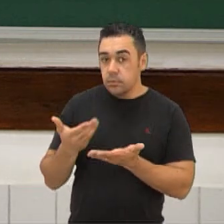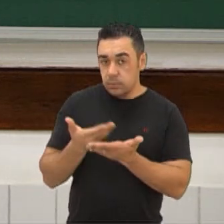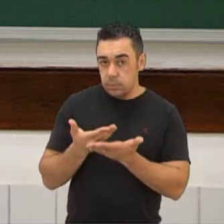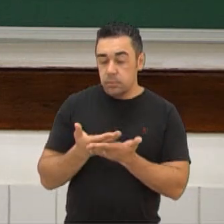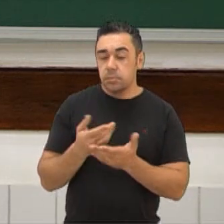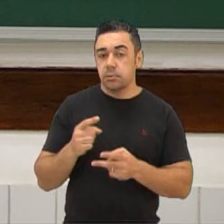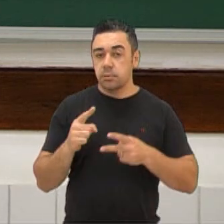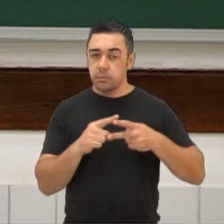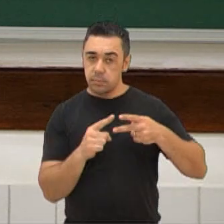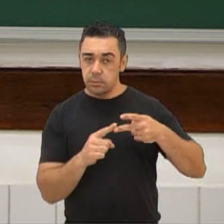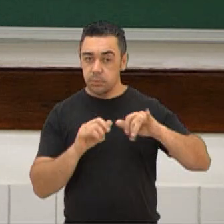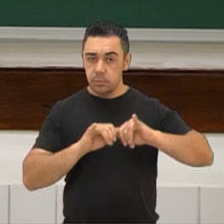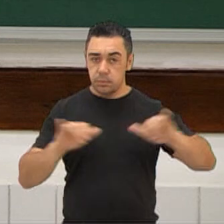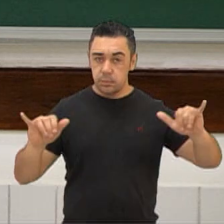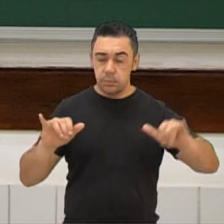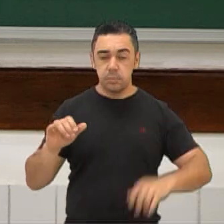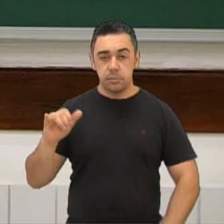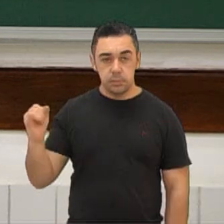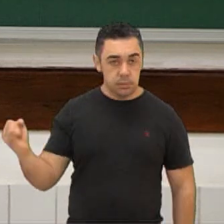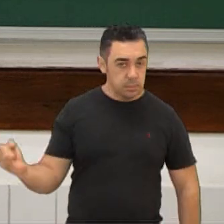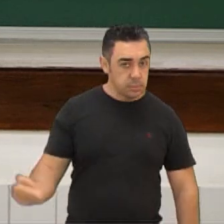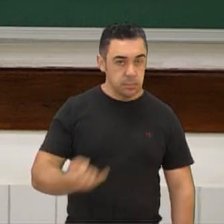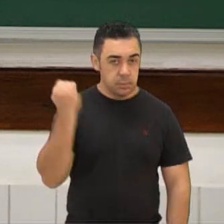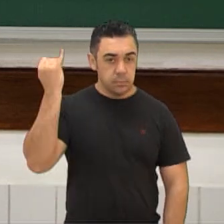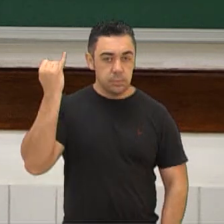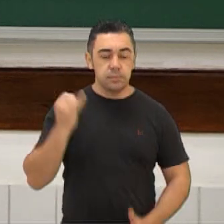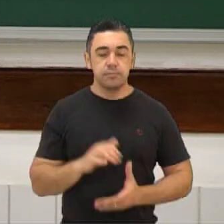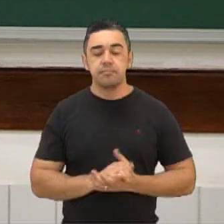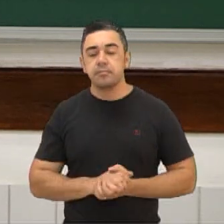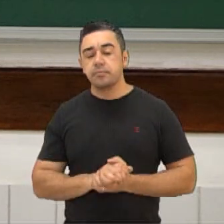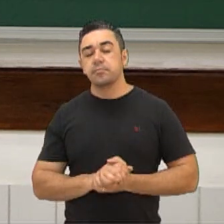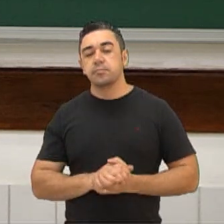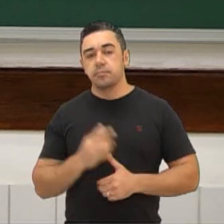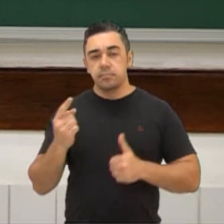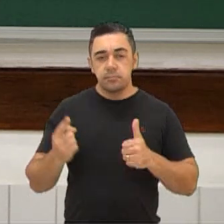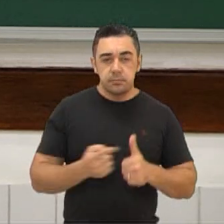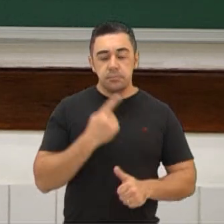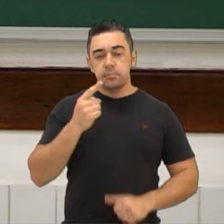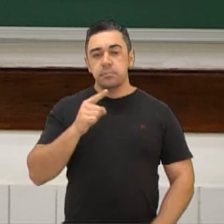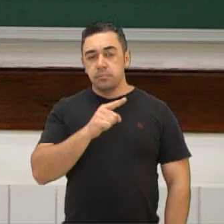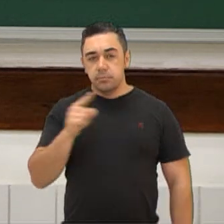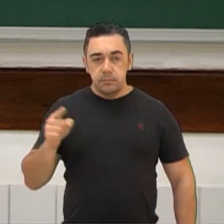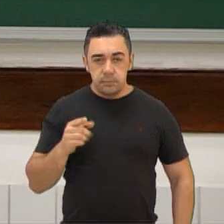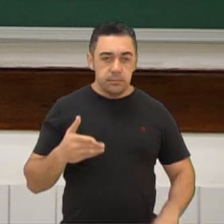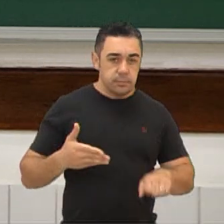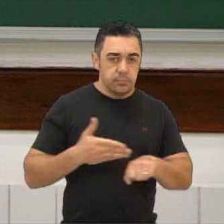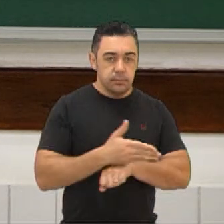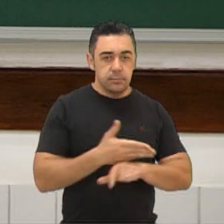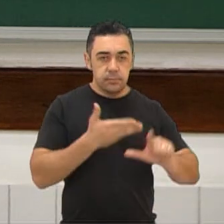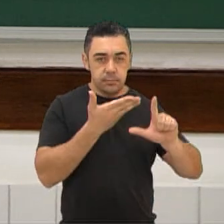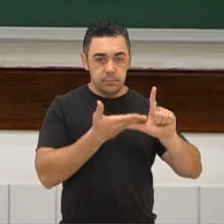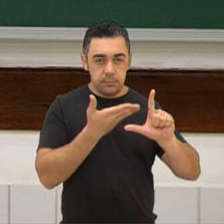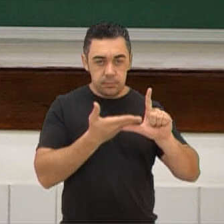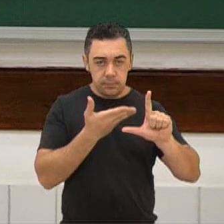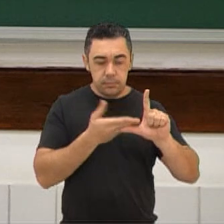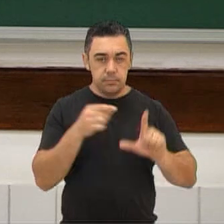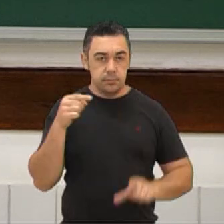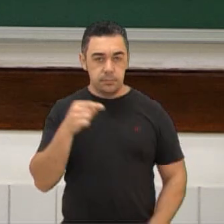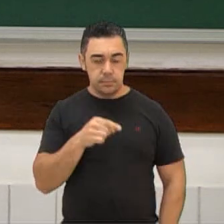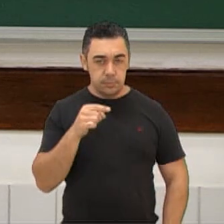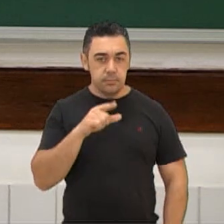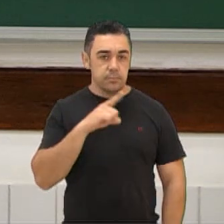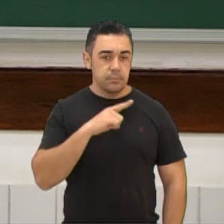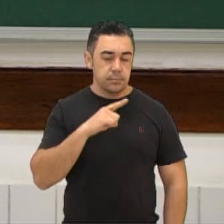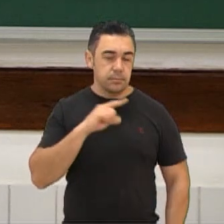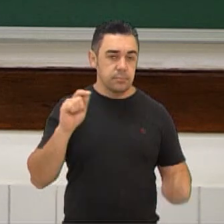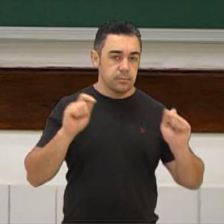passar alguns avisos importantes. O primeiro aviso, para que vocês acessem o Classroom, a ferramenta do Classroom